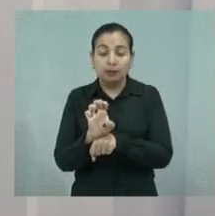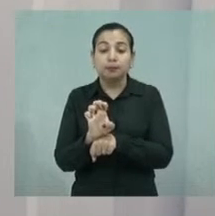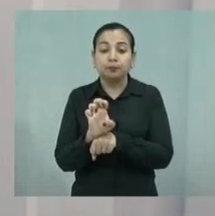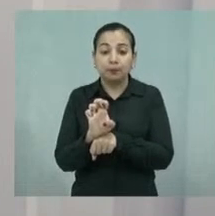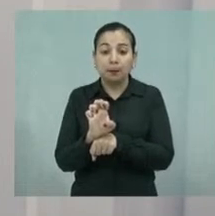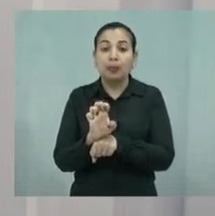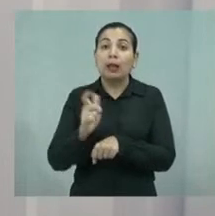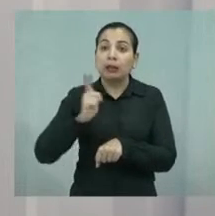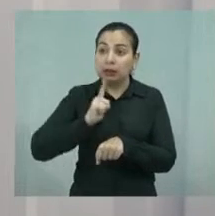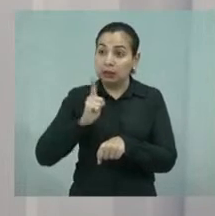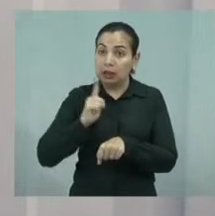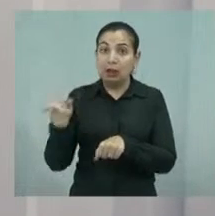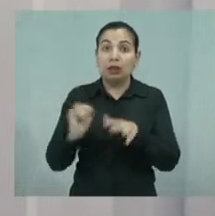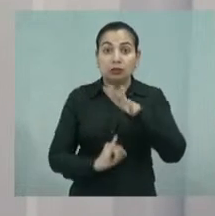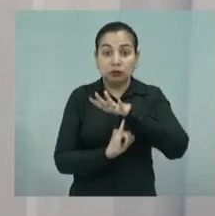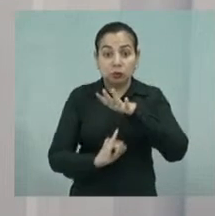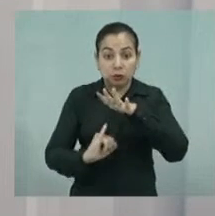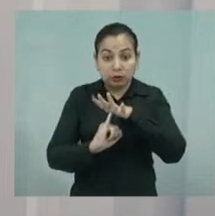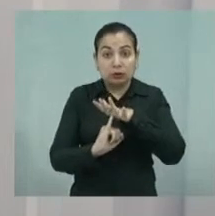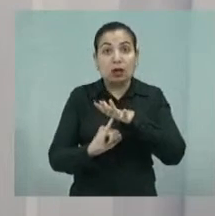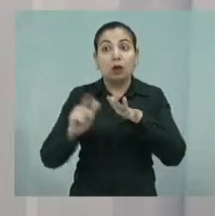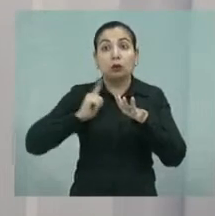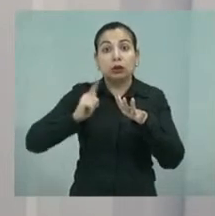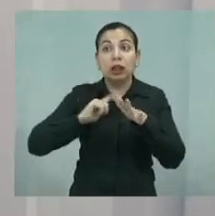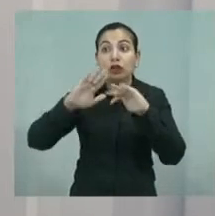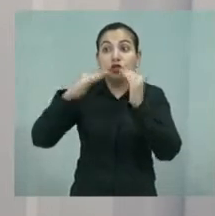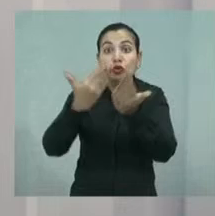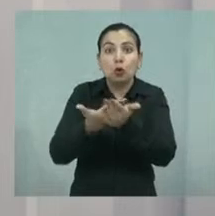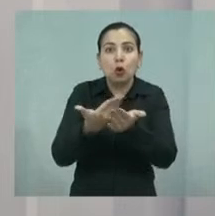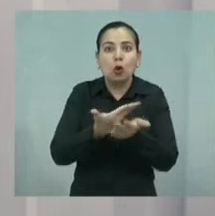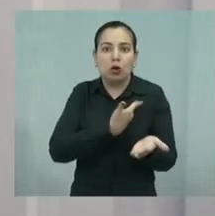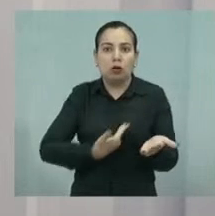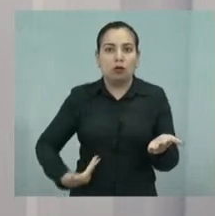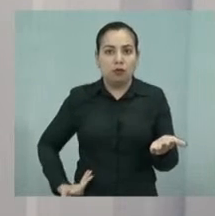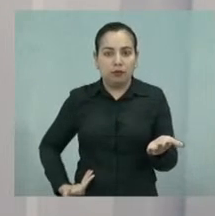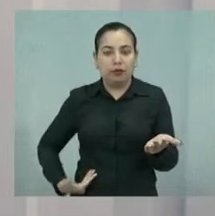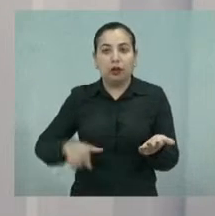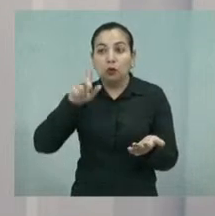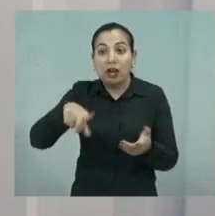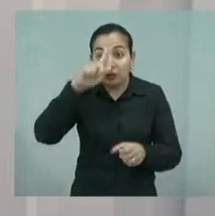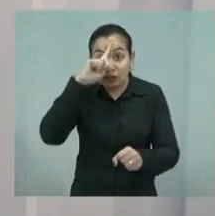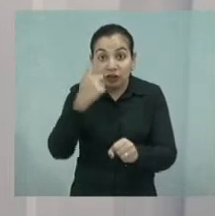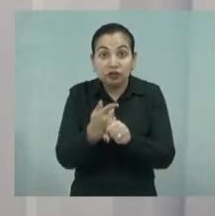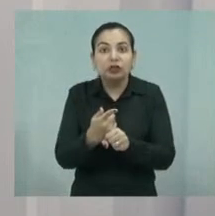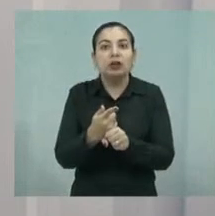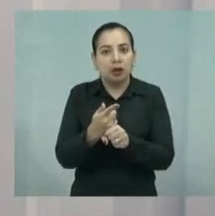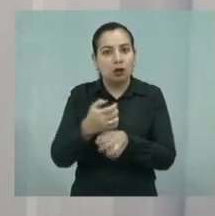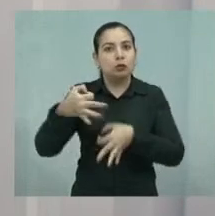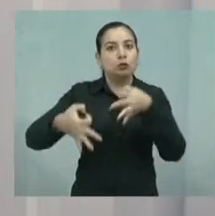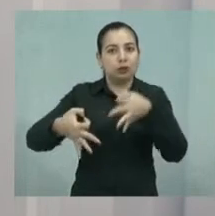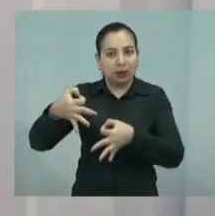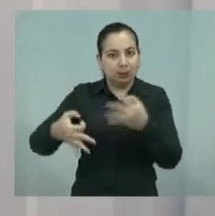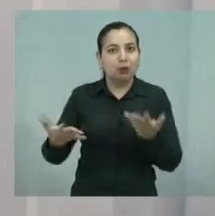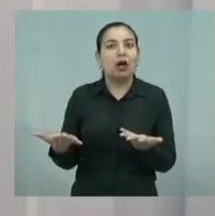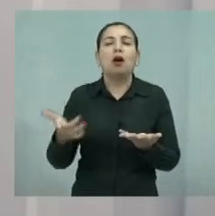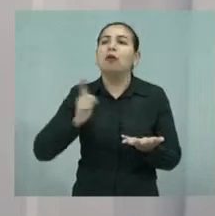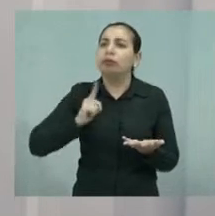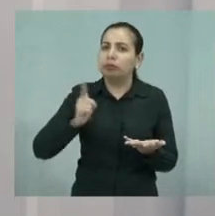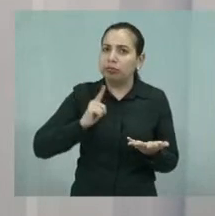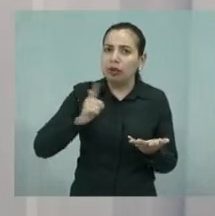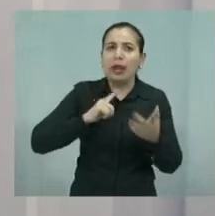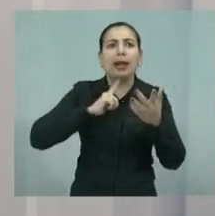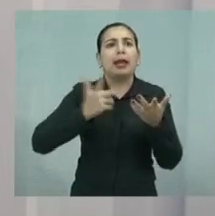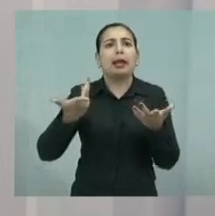seu Instituto Plácido Castelo, que é a escola de governo, a escola de gestão do tribunal, vem desenvolvendo programas,